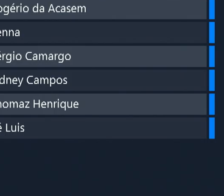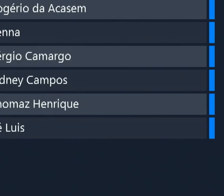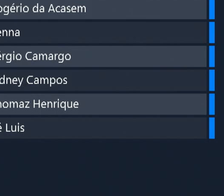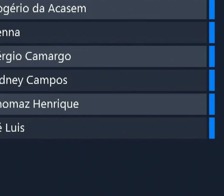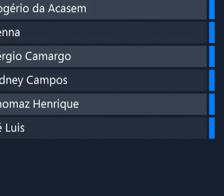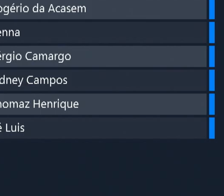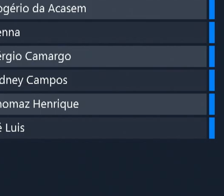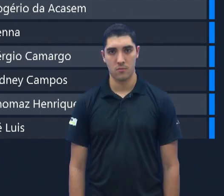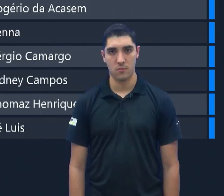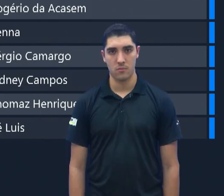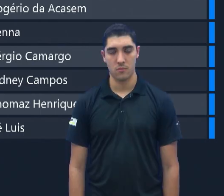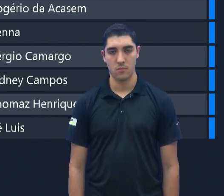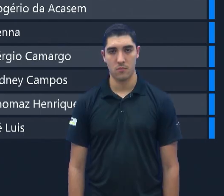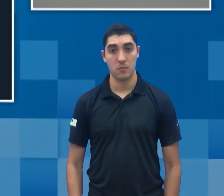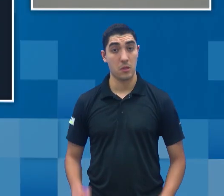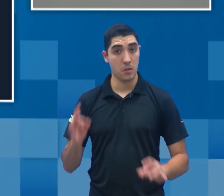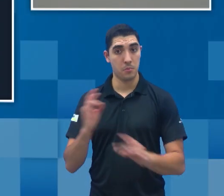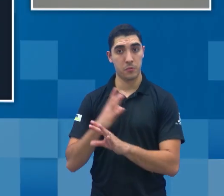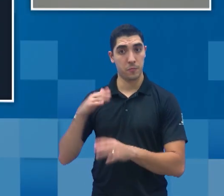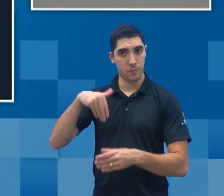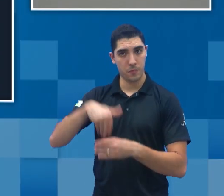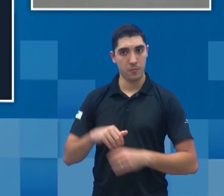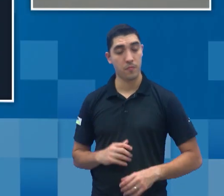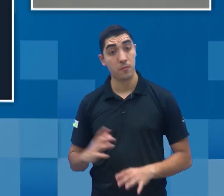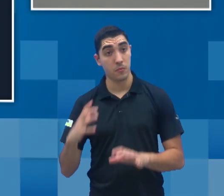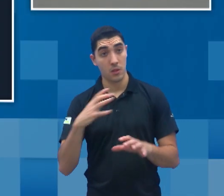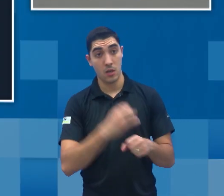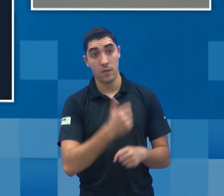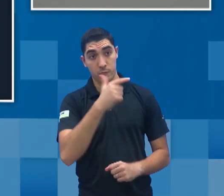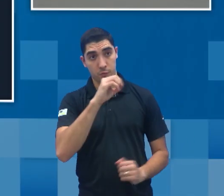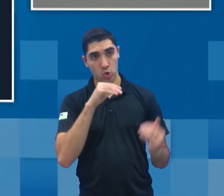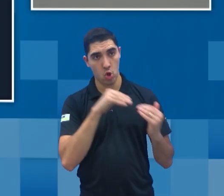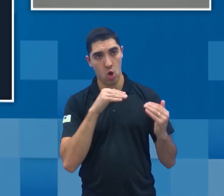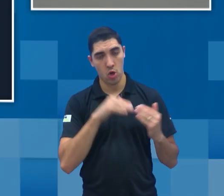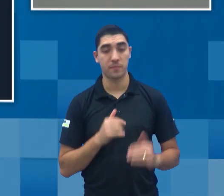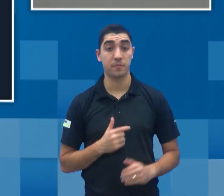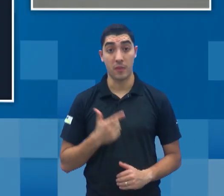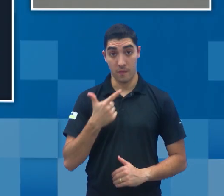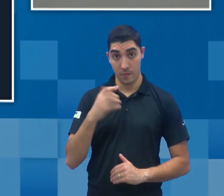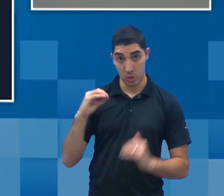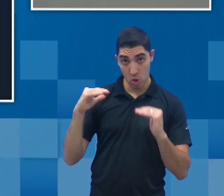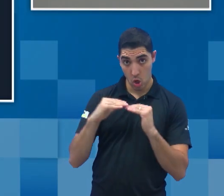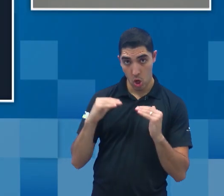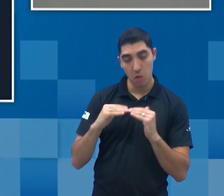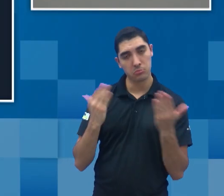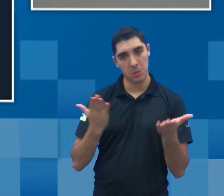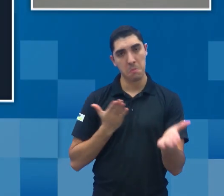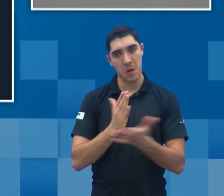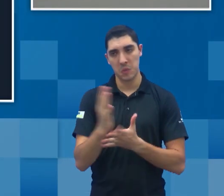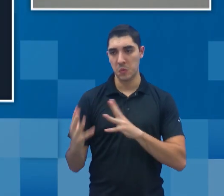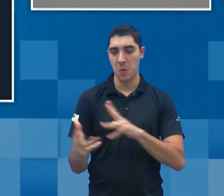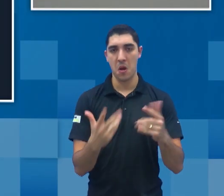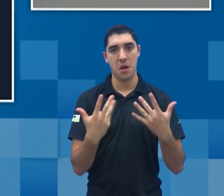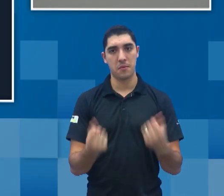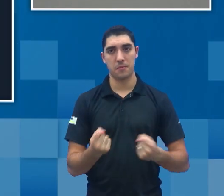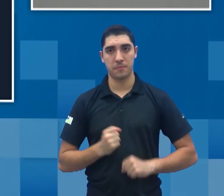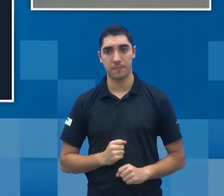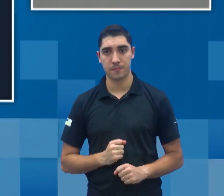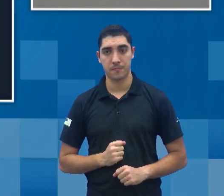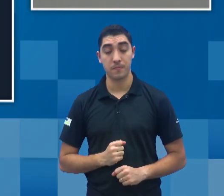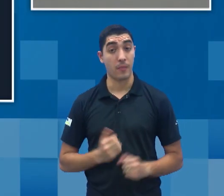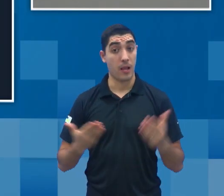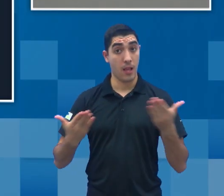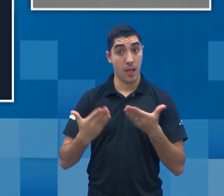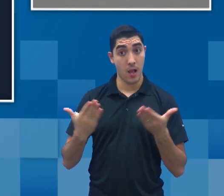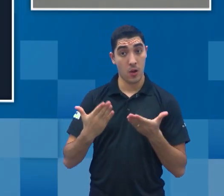Encerrada a votação, 20 votos favoráveis. com 20 votos favoráveis, está aprovado por unanimidade. Em